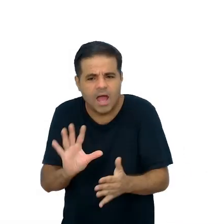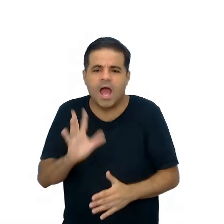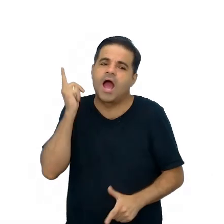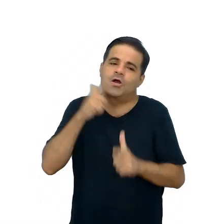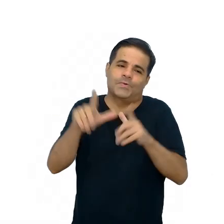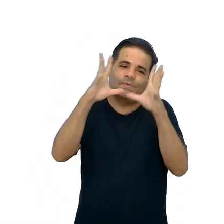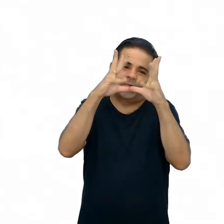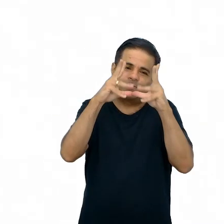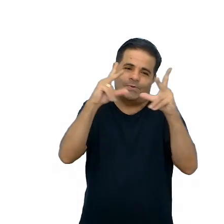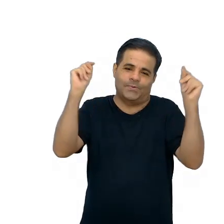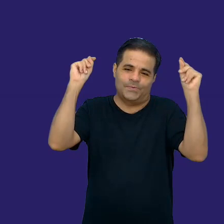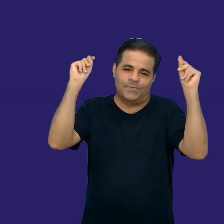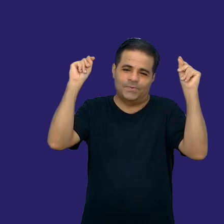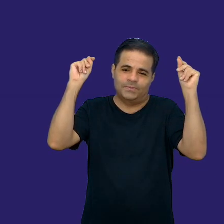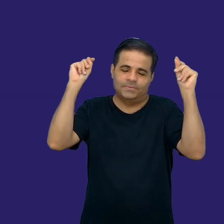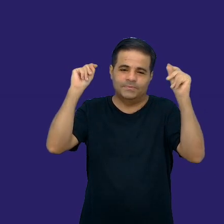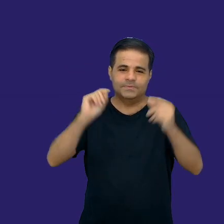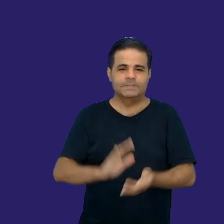soluções.